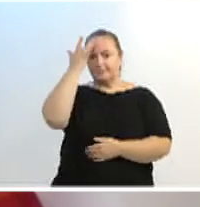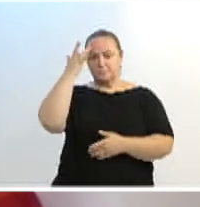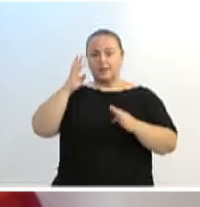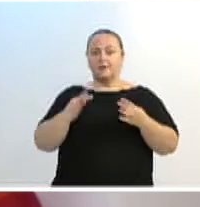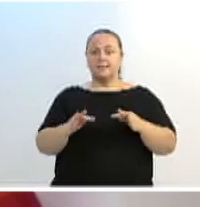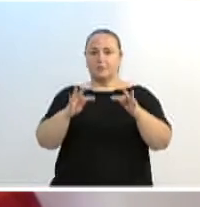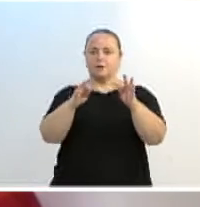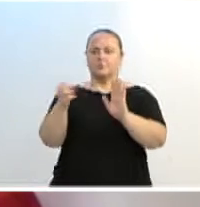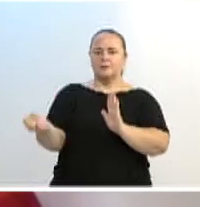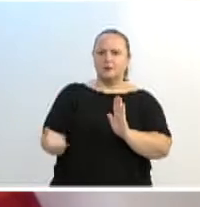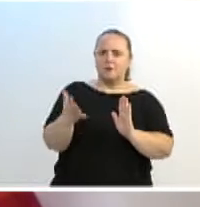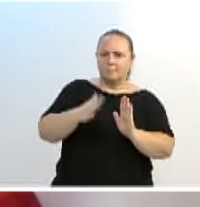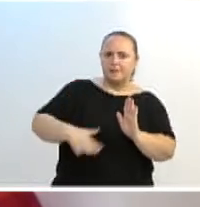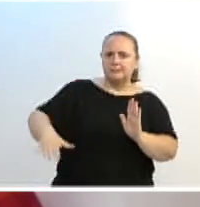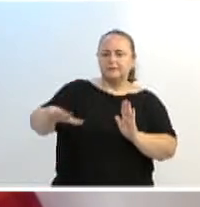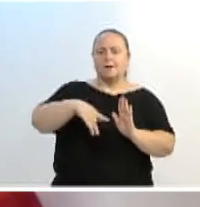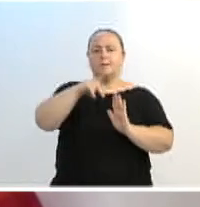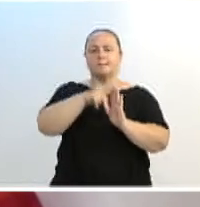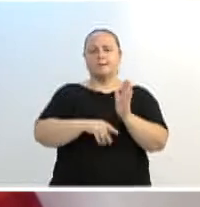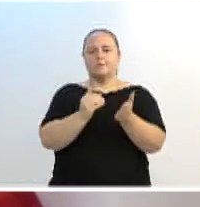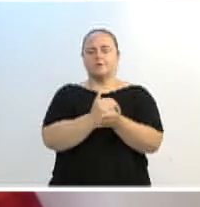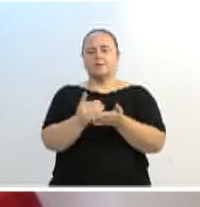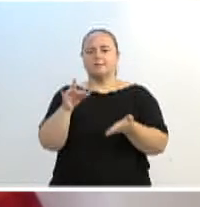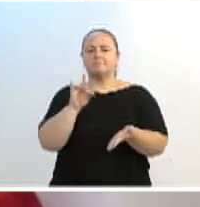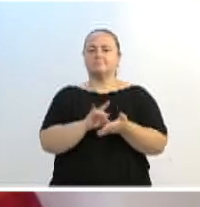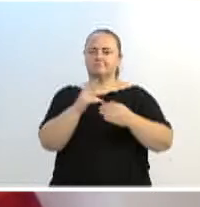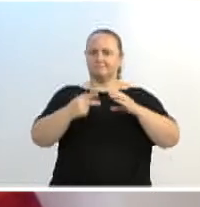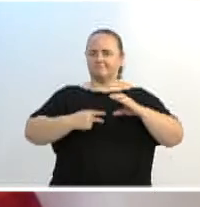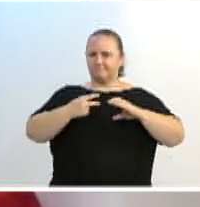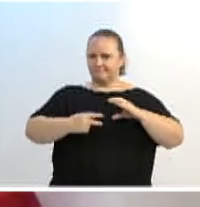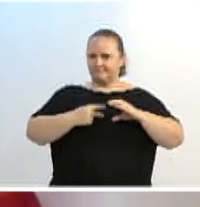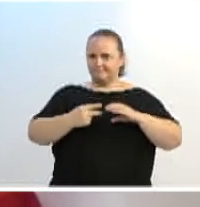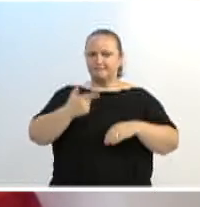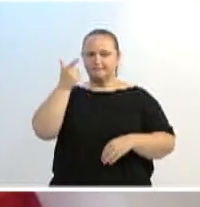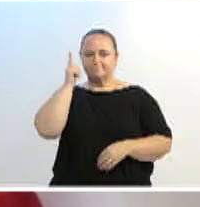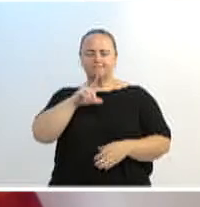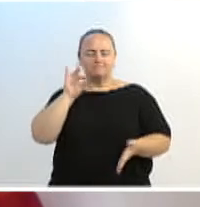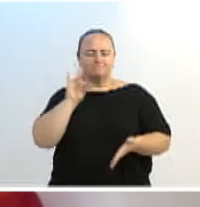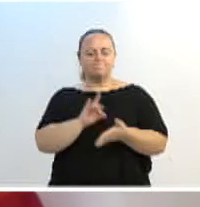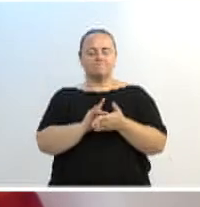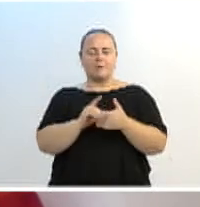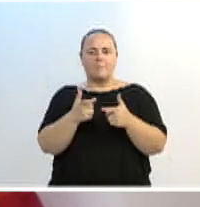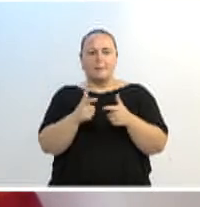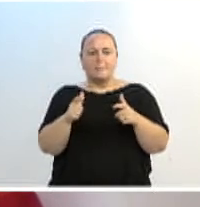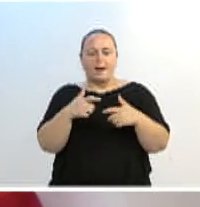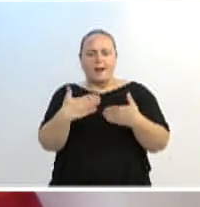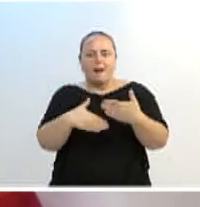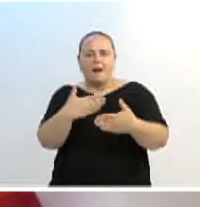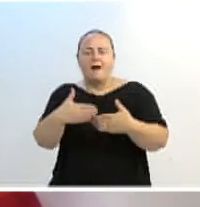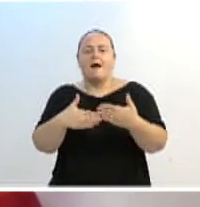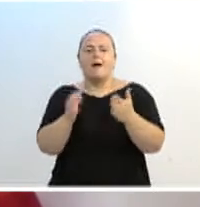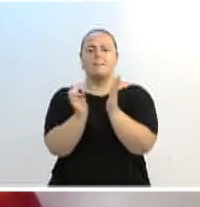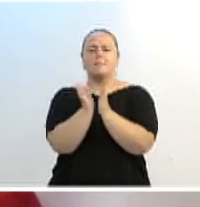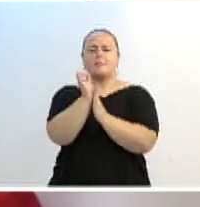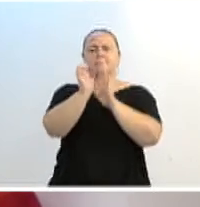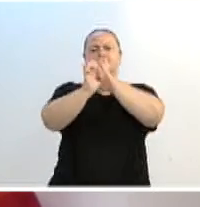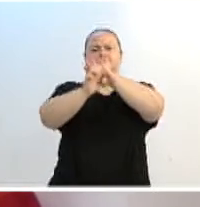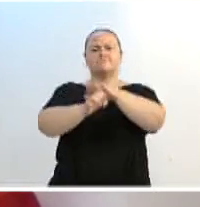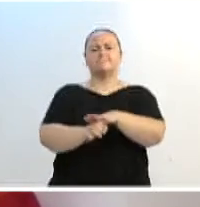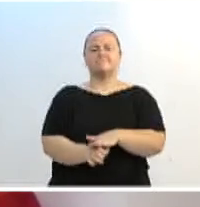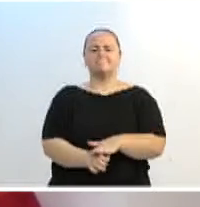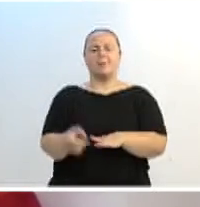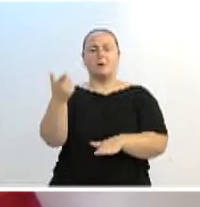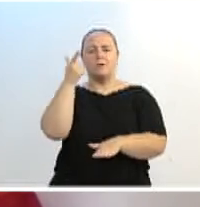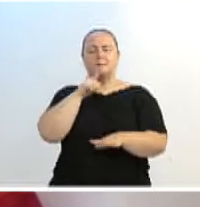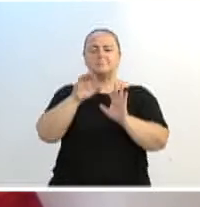tecnologia acerca desse projeto que a gente deu início aqui na casa, para que a gente possa avançar, desburocratizar a questão do Estado e permitir